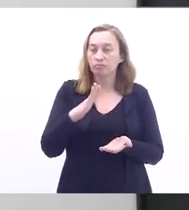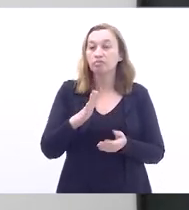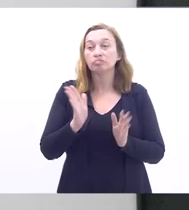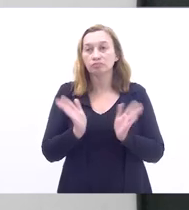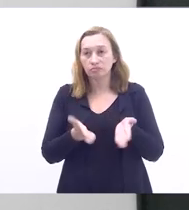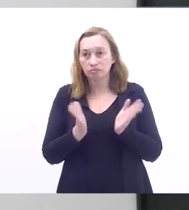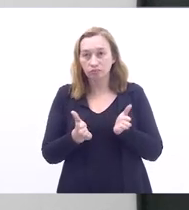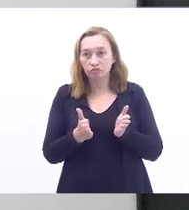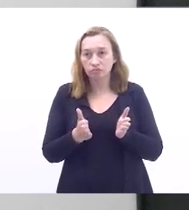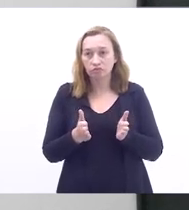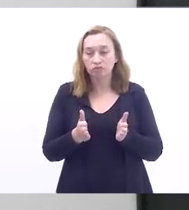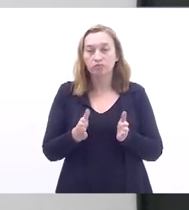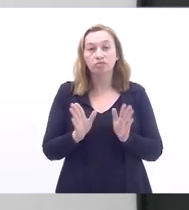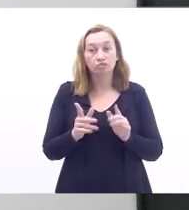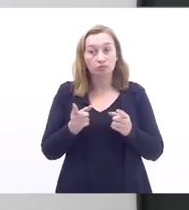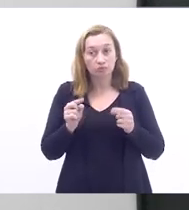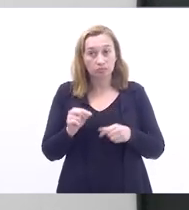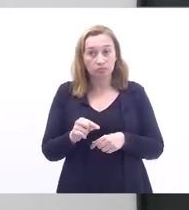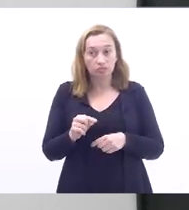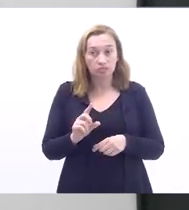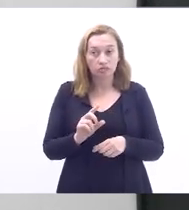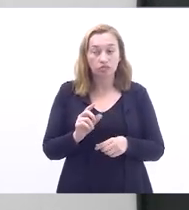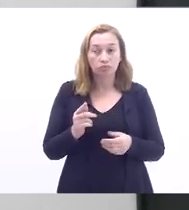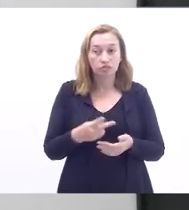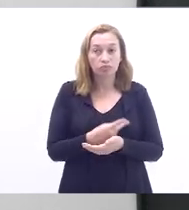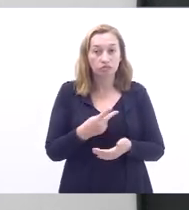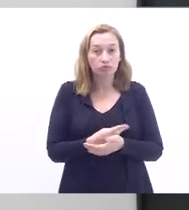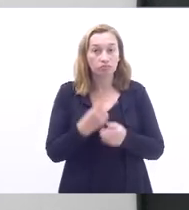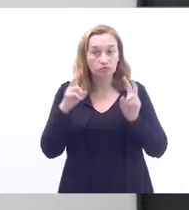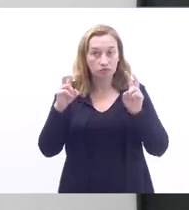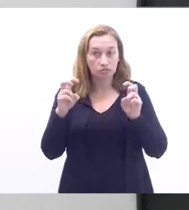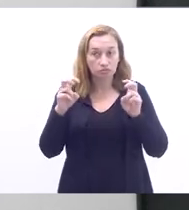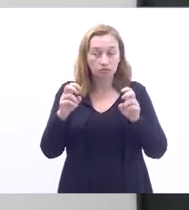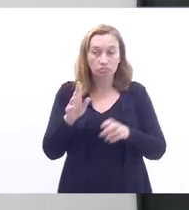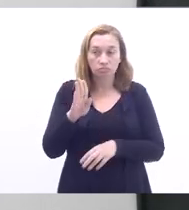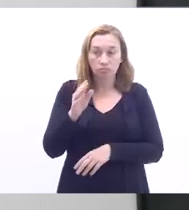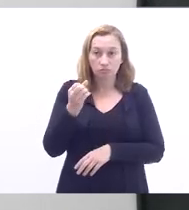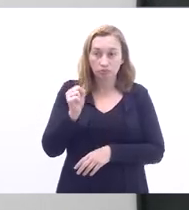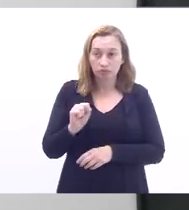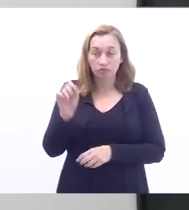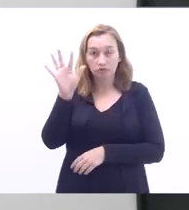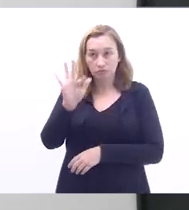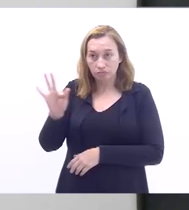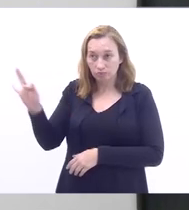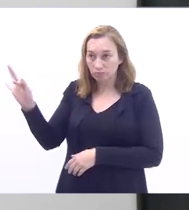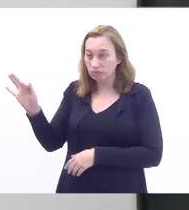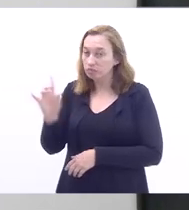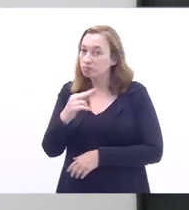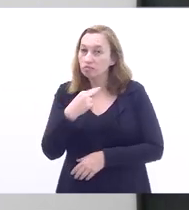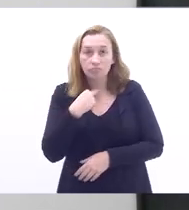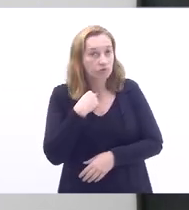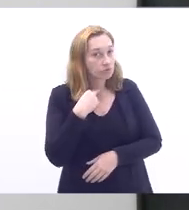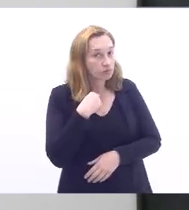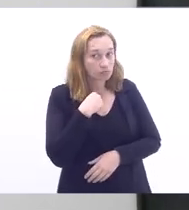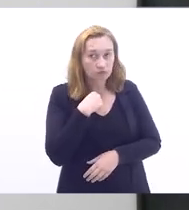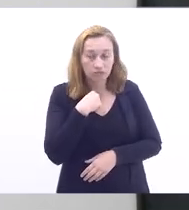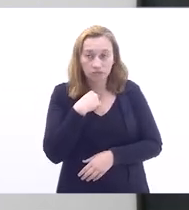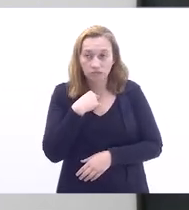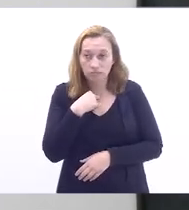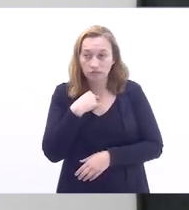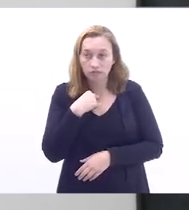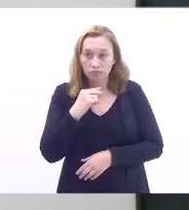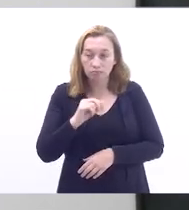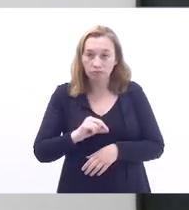City aqui acho que um erro na definição do assunto as bolsas federais não podem ser